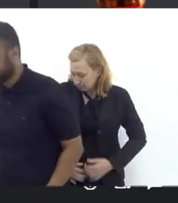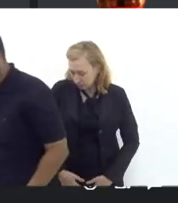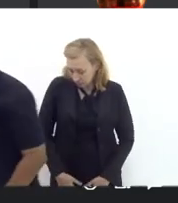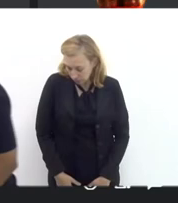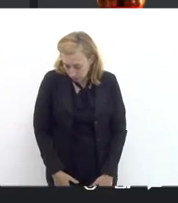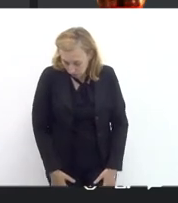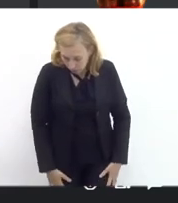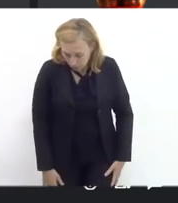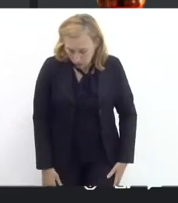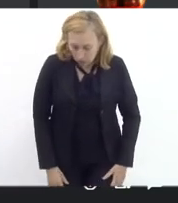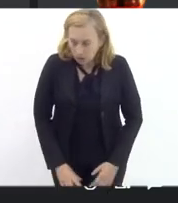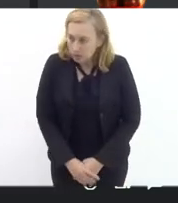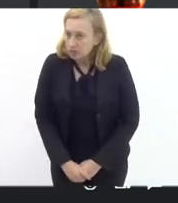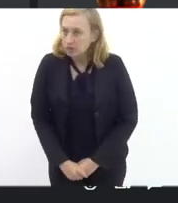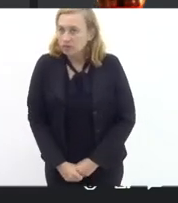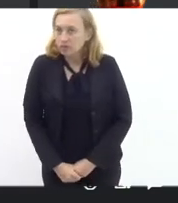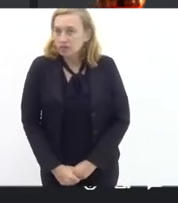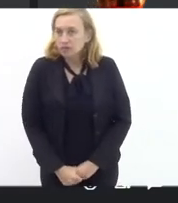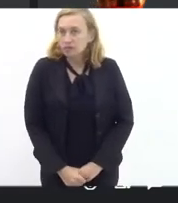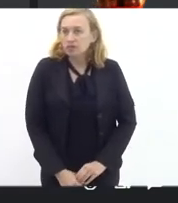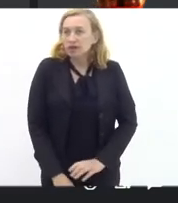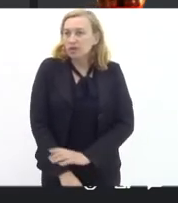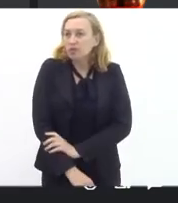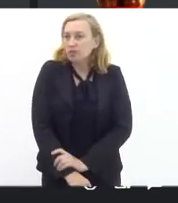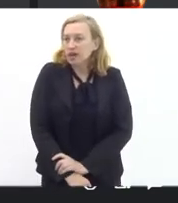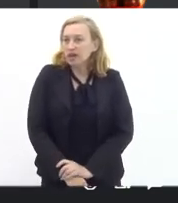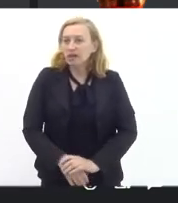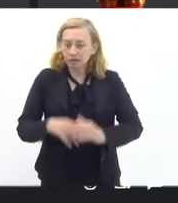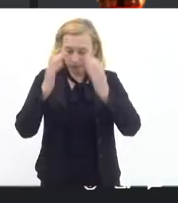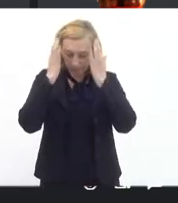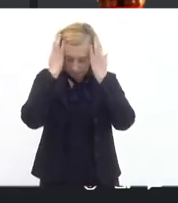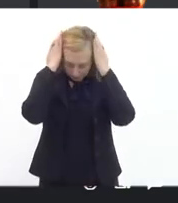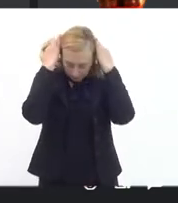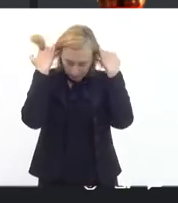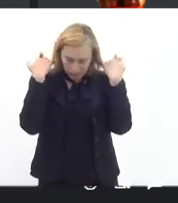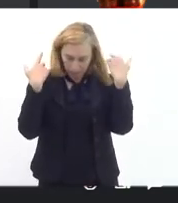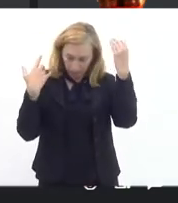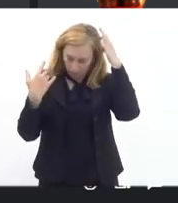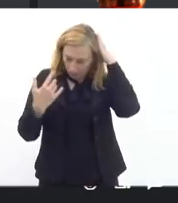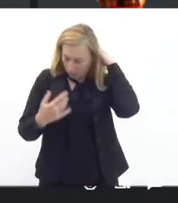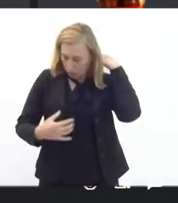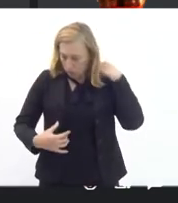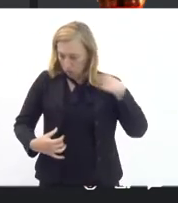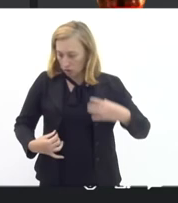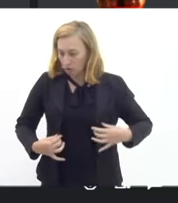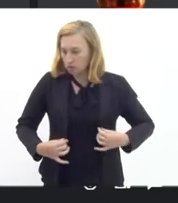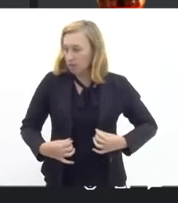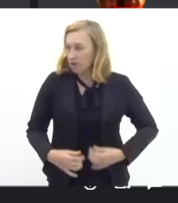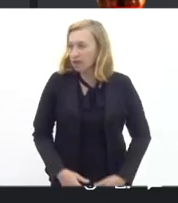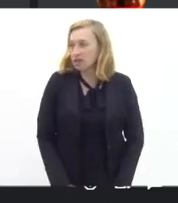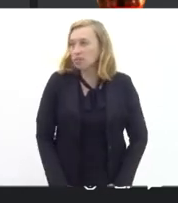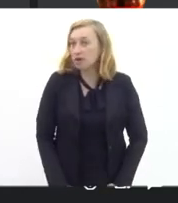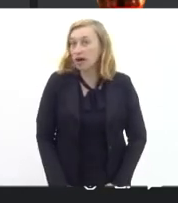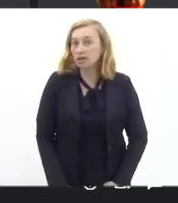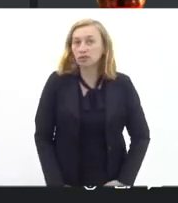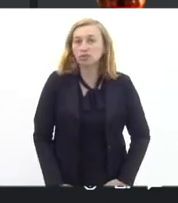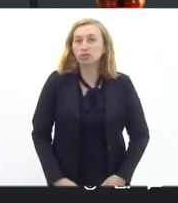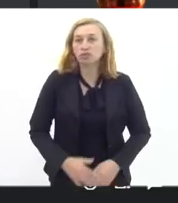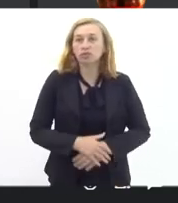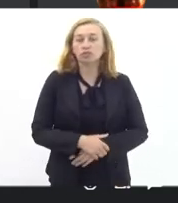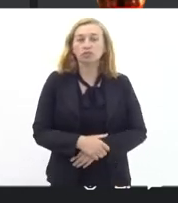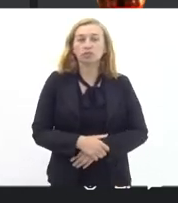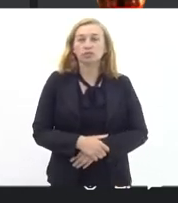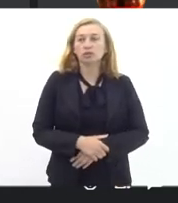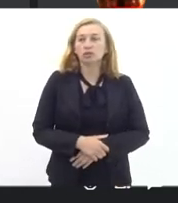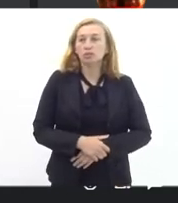responsabilizar a quem? Ao protetor? Porque o microchip estaria com o nome do protetor como responsável por aquele animal.